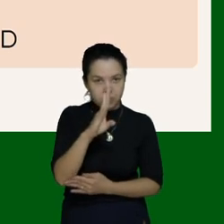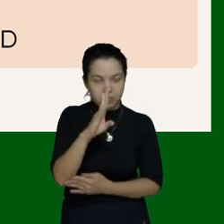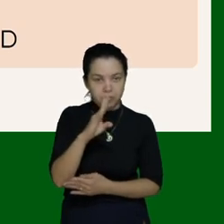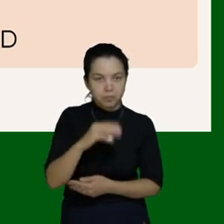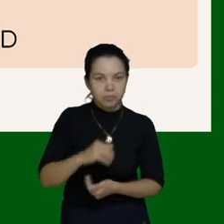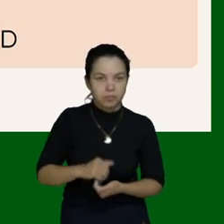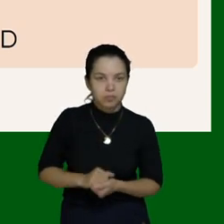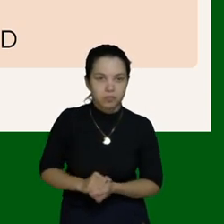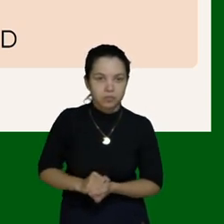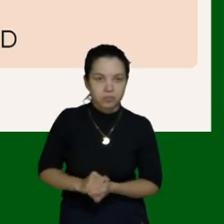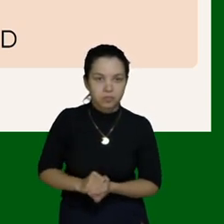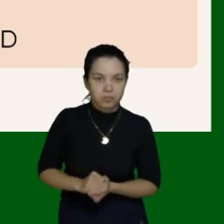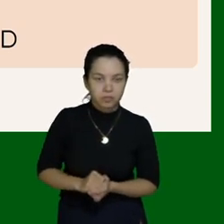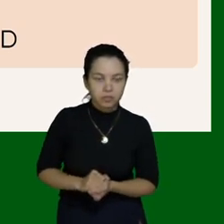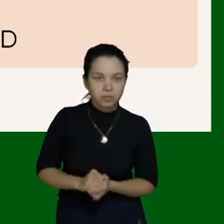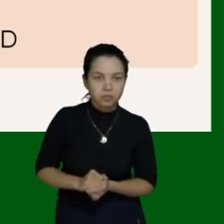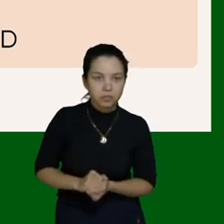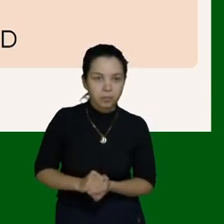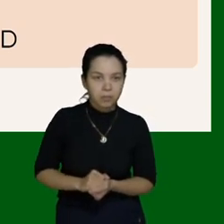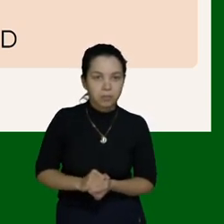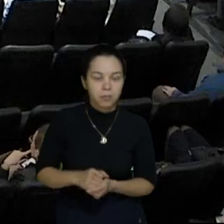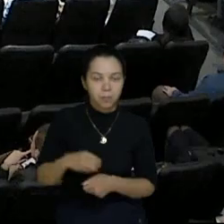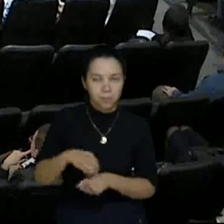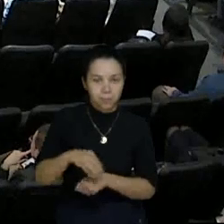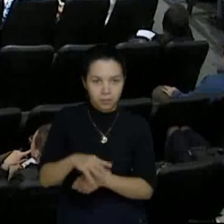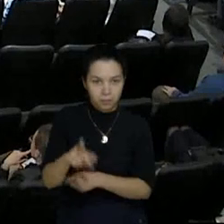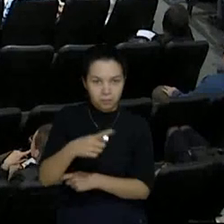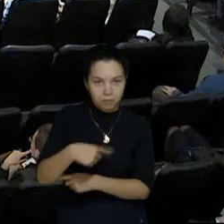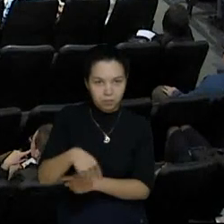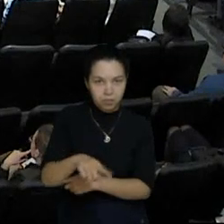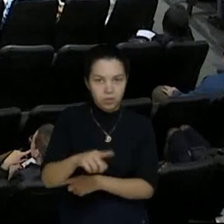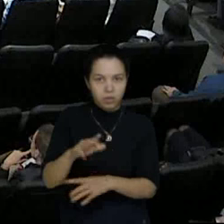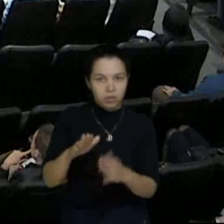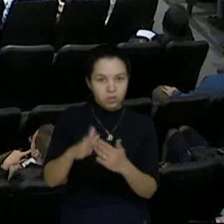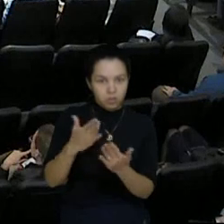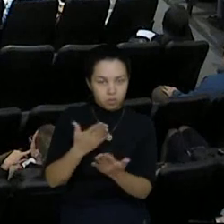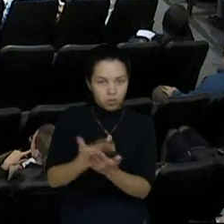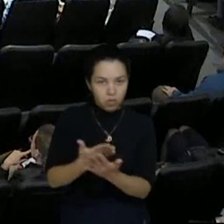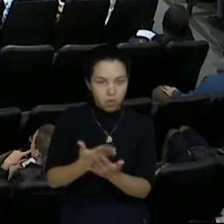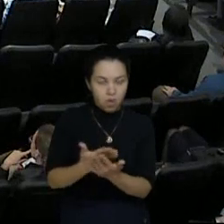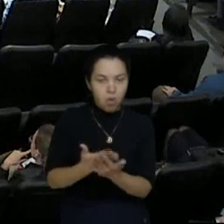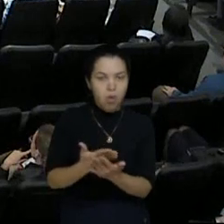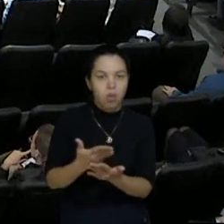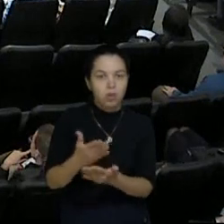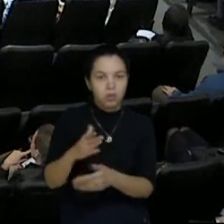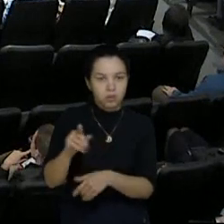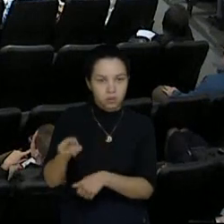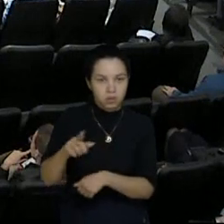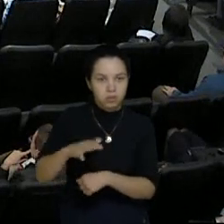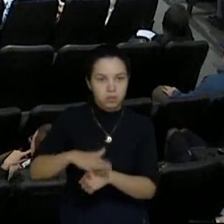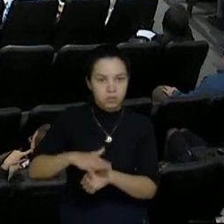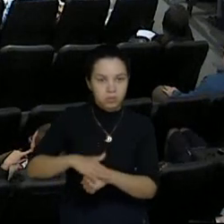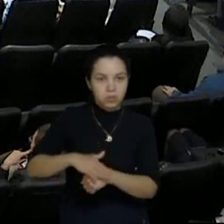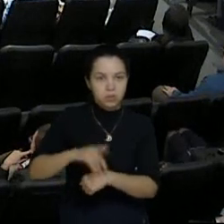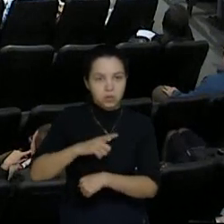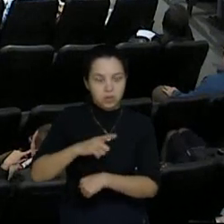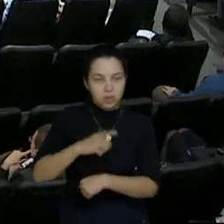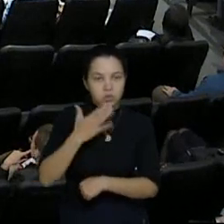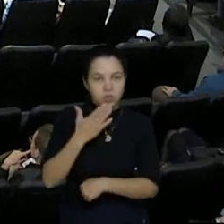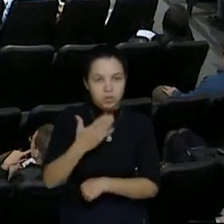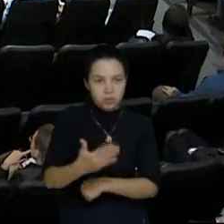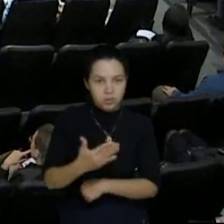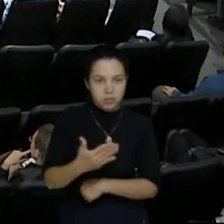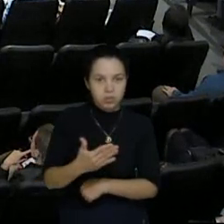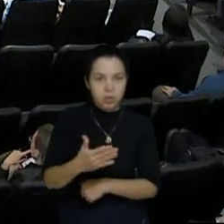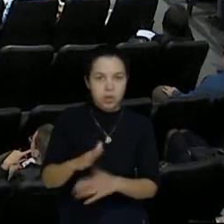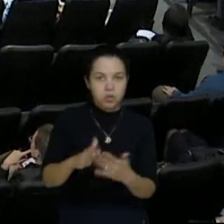ã o principal encaminhador para nós é da escola que parte a solicitação para para o encaminhamento então a escola